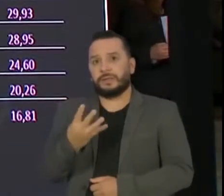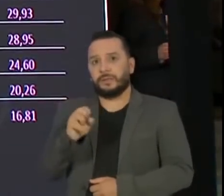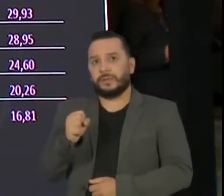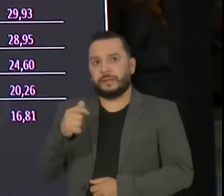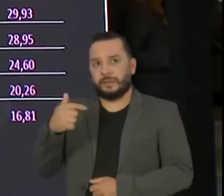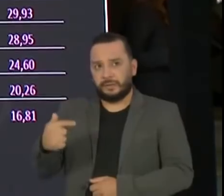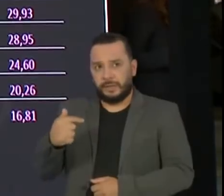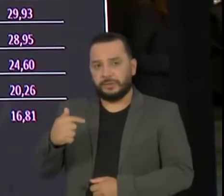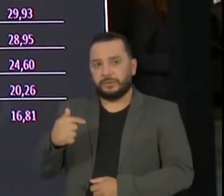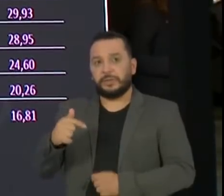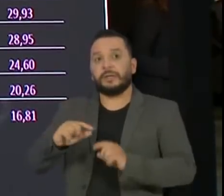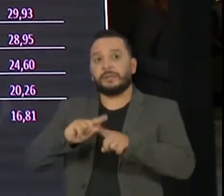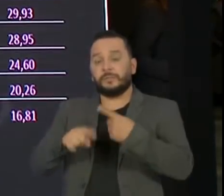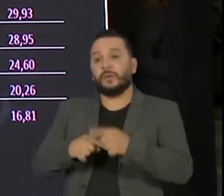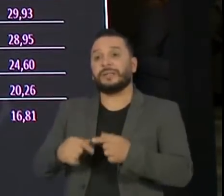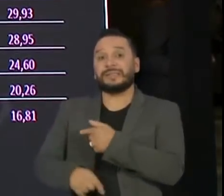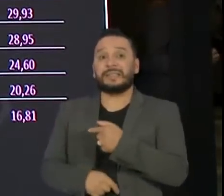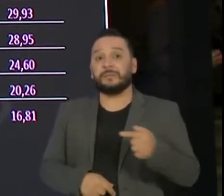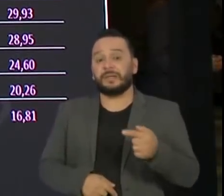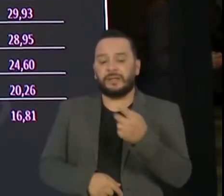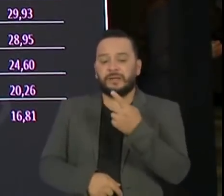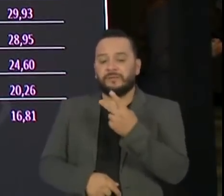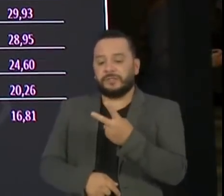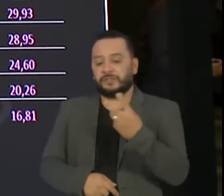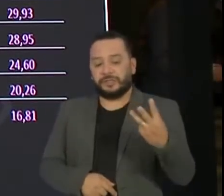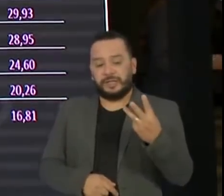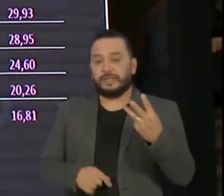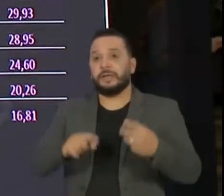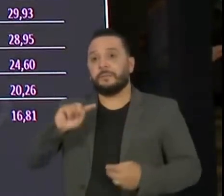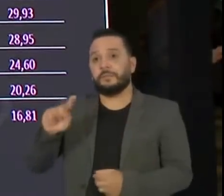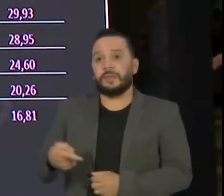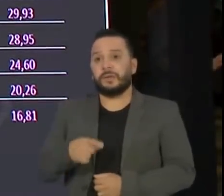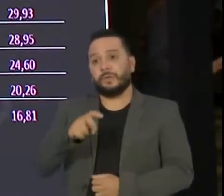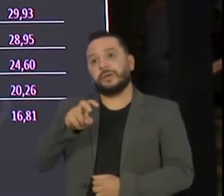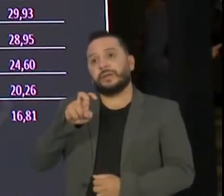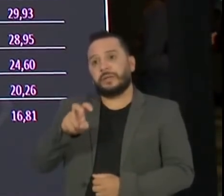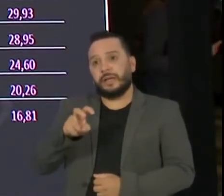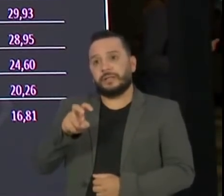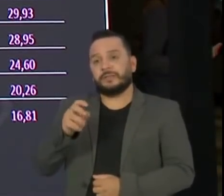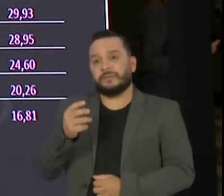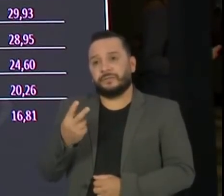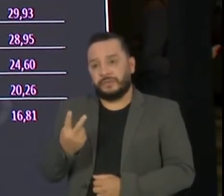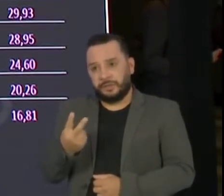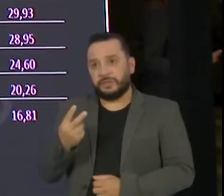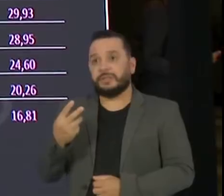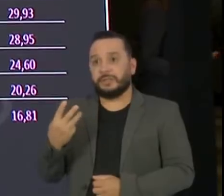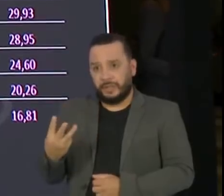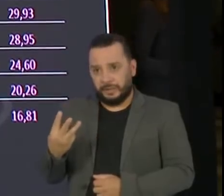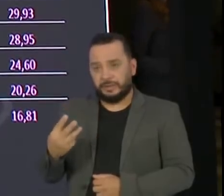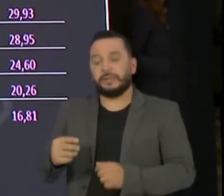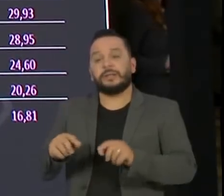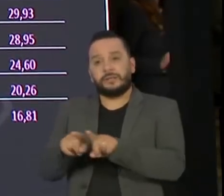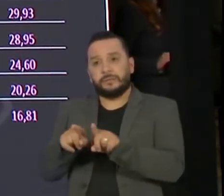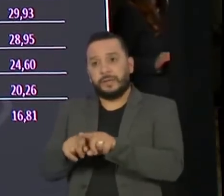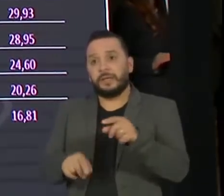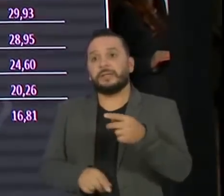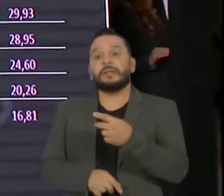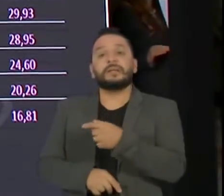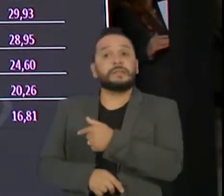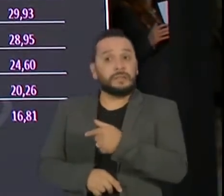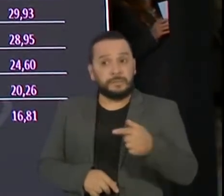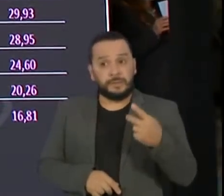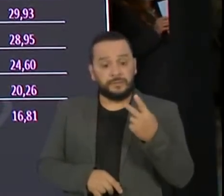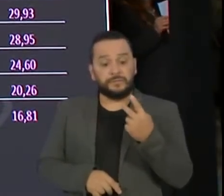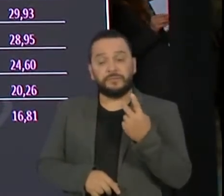1.487, na 23, 1.526 e na 24, 1.523. Vejam